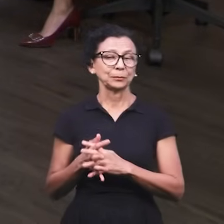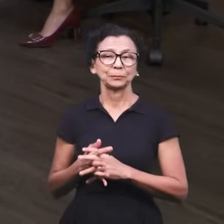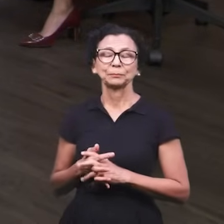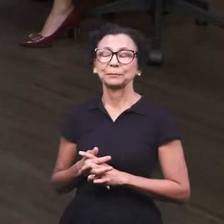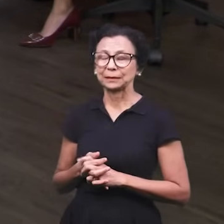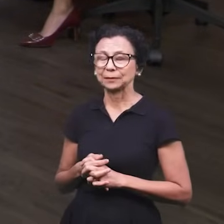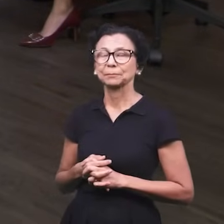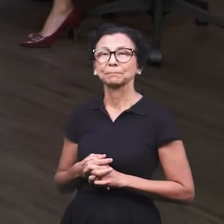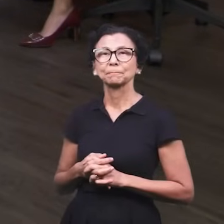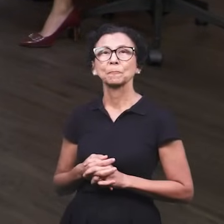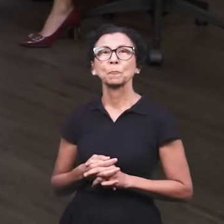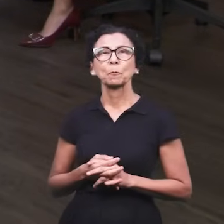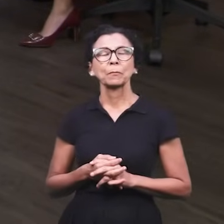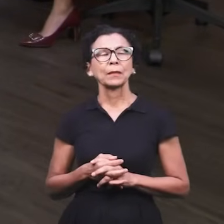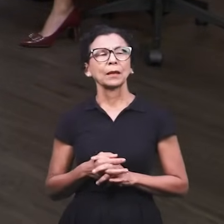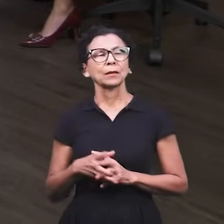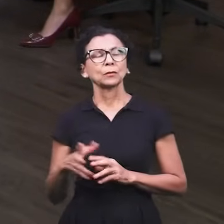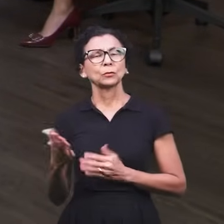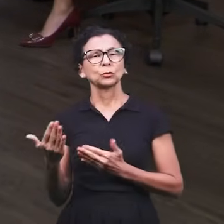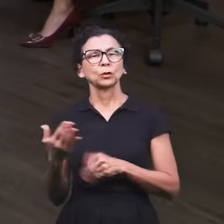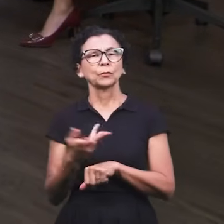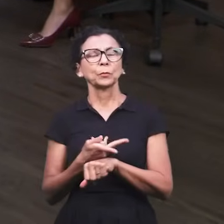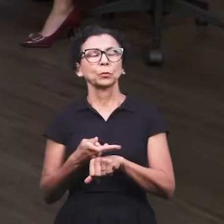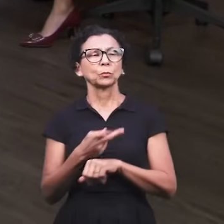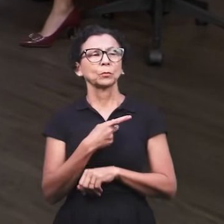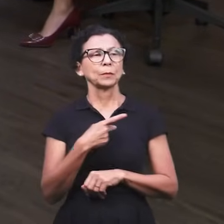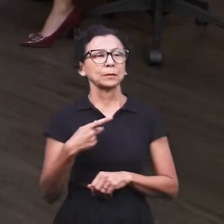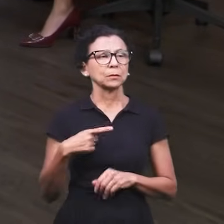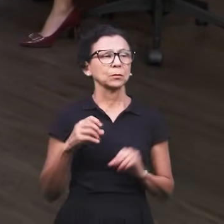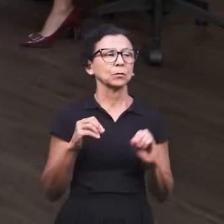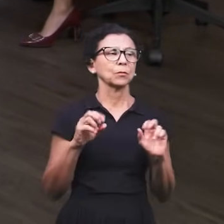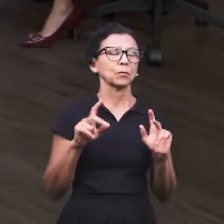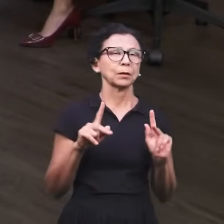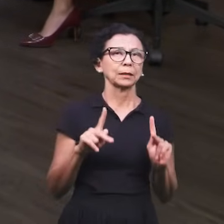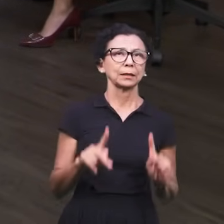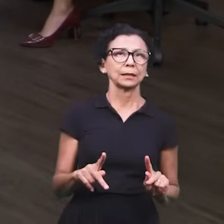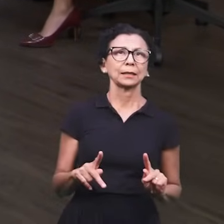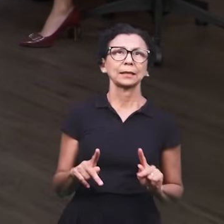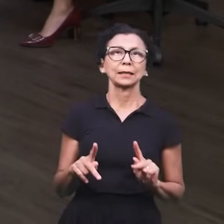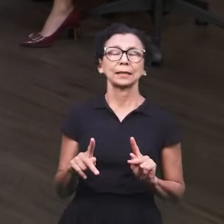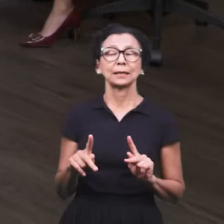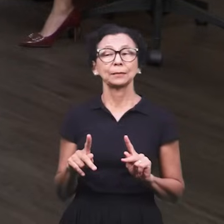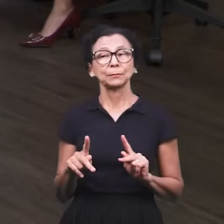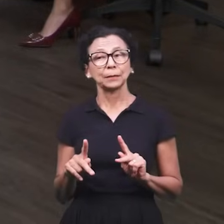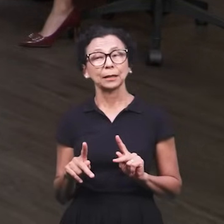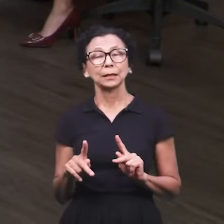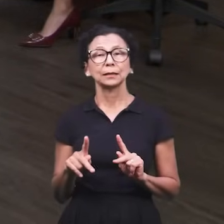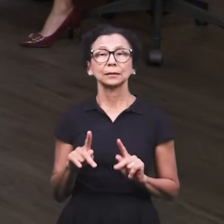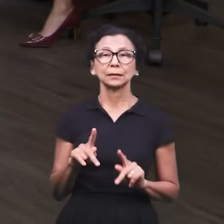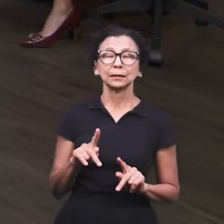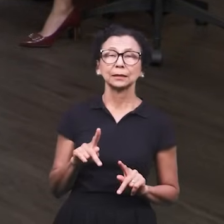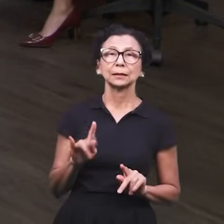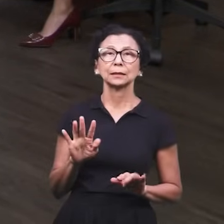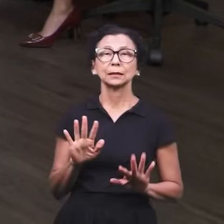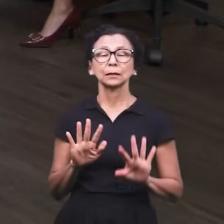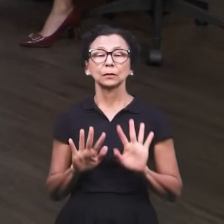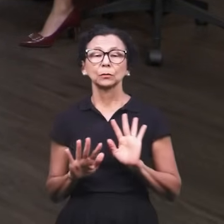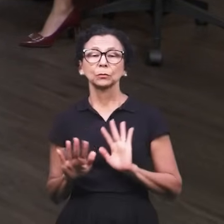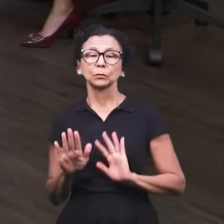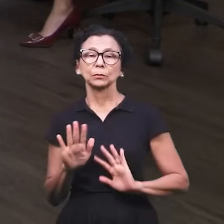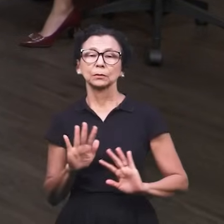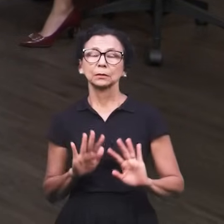busca, né, procura o pastor, está tudo certo. E, em meio a isso, eu acho que é um cuidado que tem que ter, já que